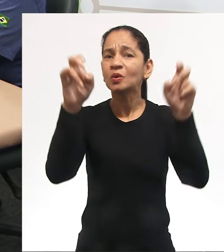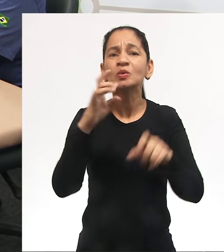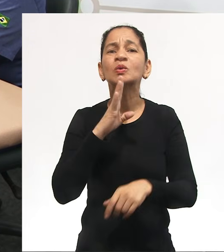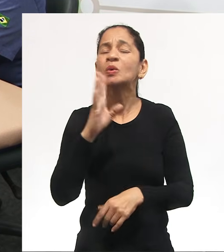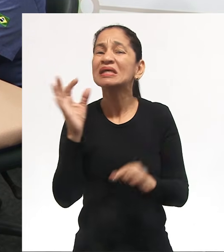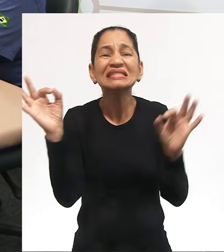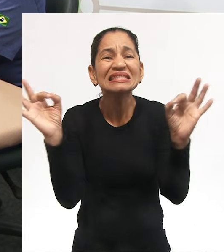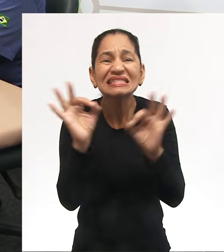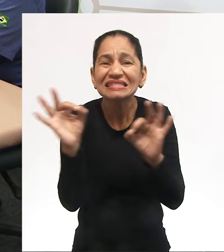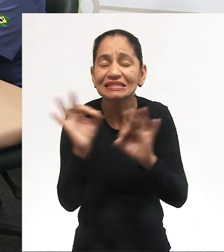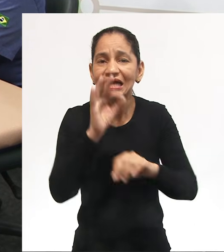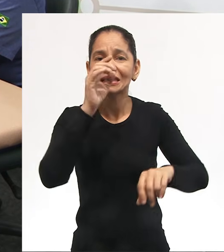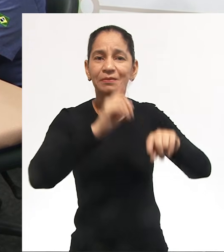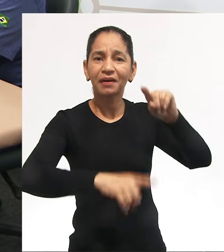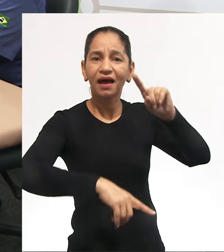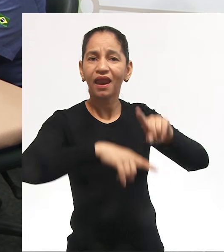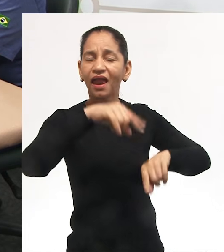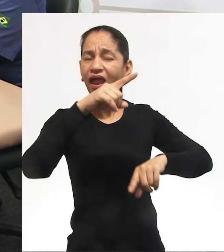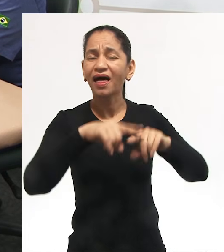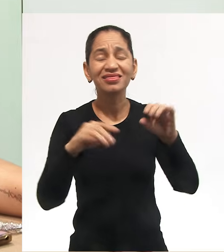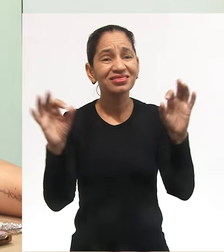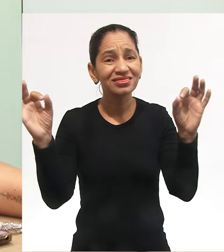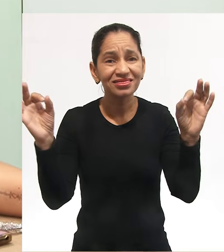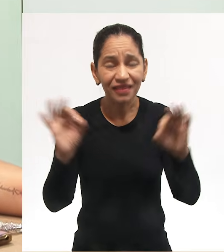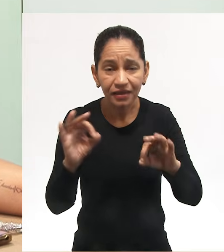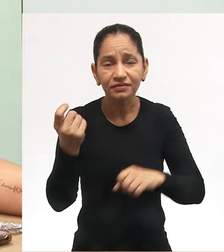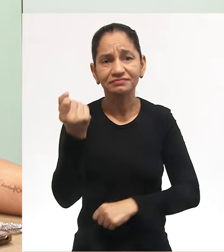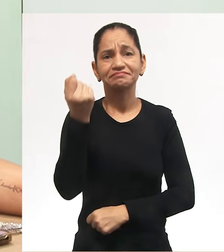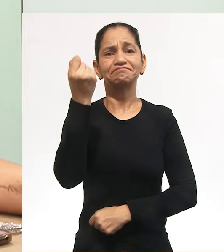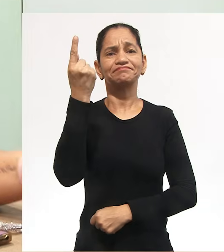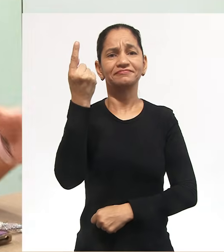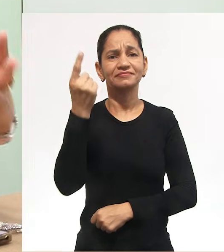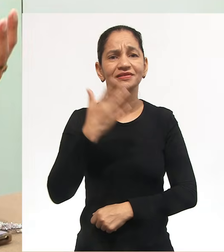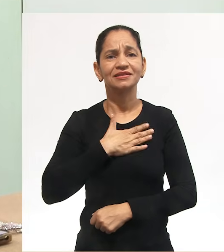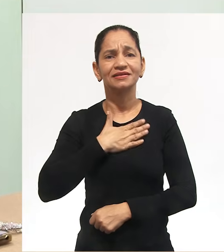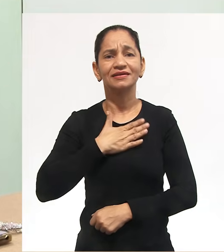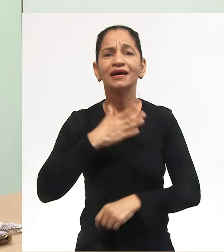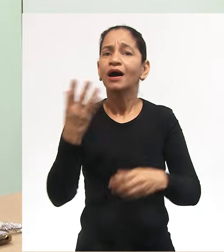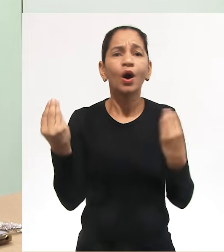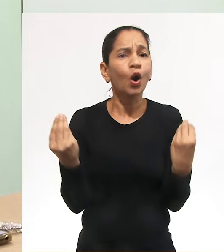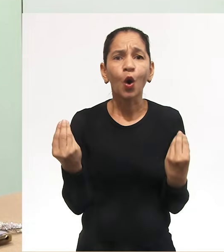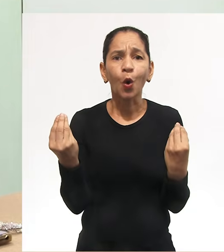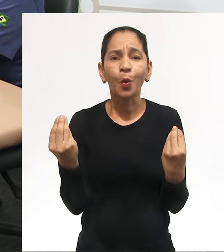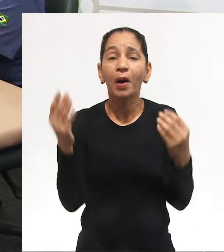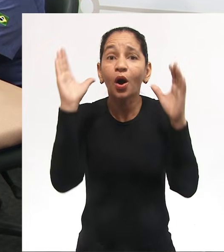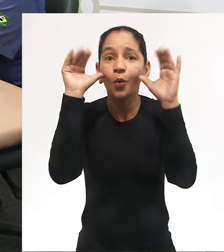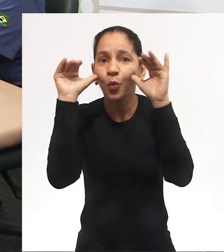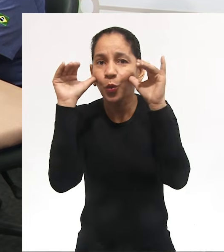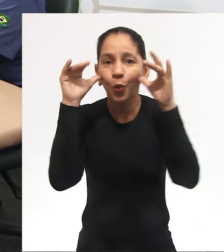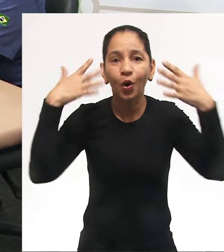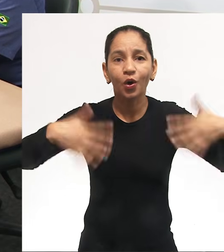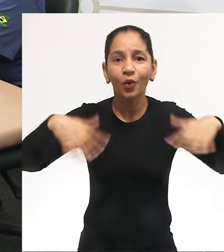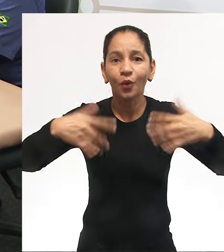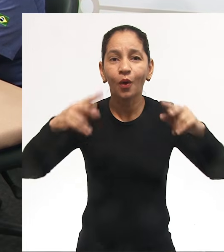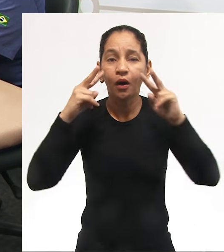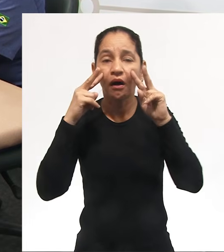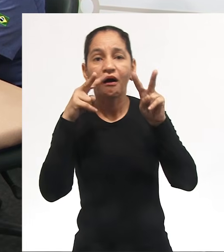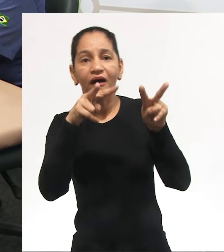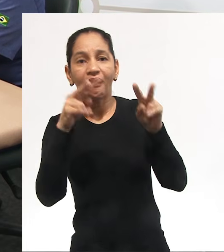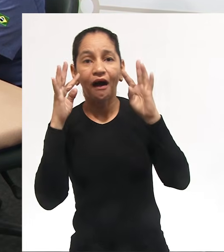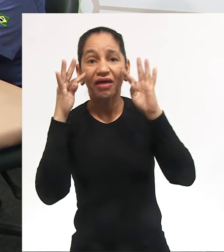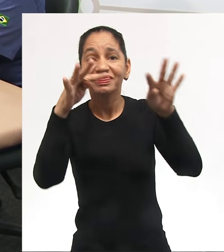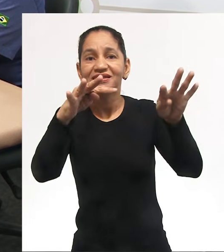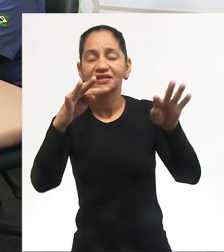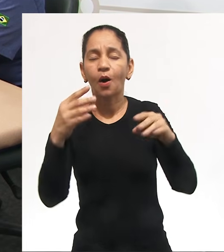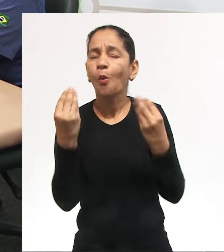compartilhou que eles não conheciam os pincéis e alguns, né? agora Então, eles eu já fico têm imaginando assim, eles a pegando, né, a obra. Sim, curiosidade, o